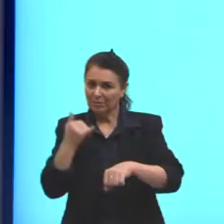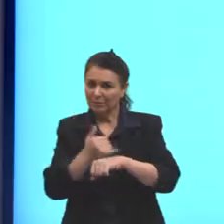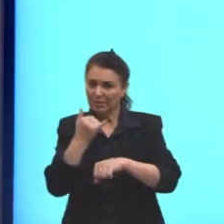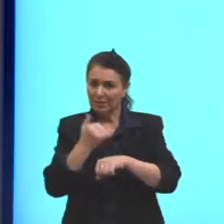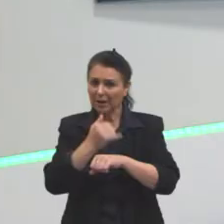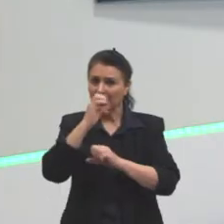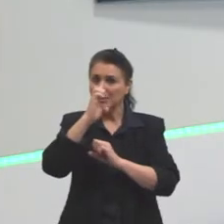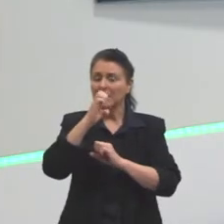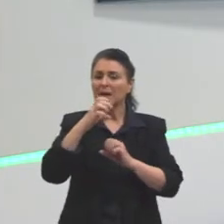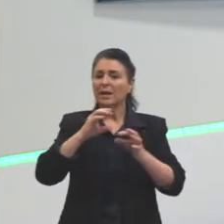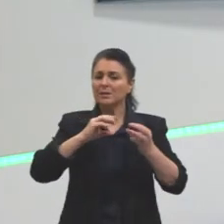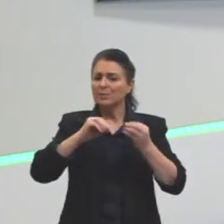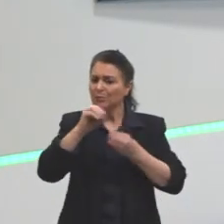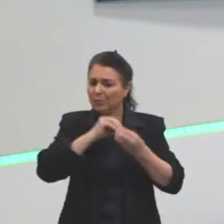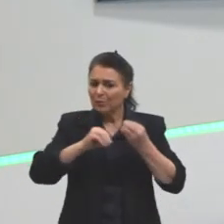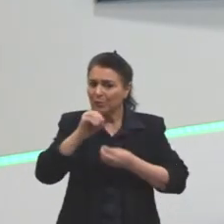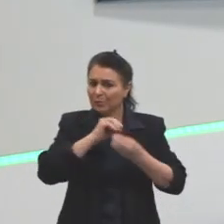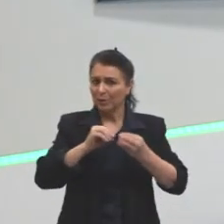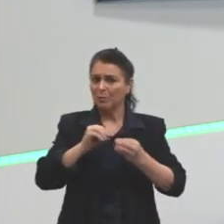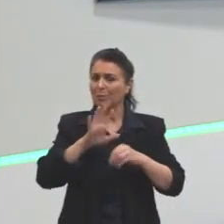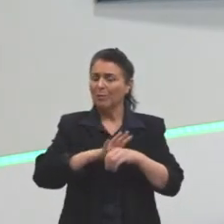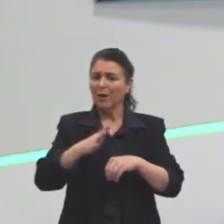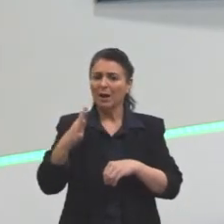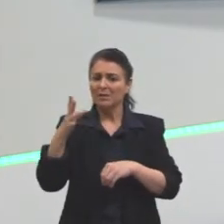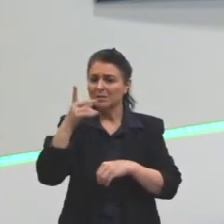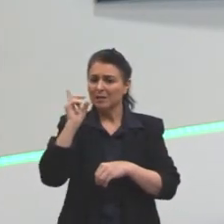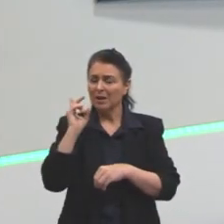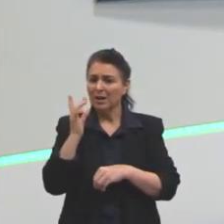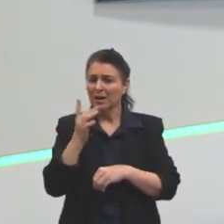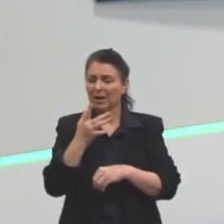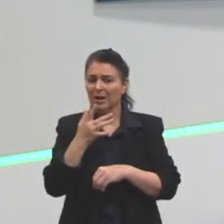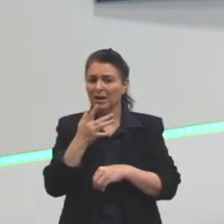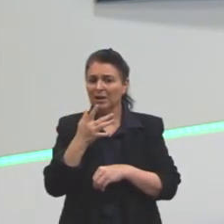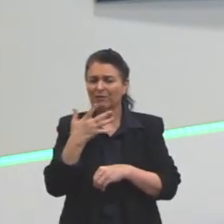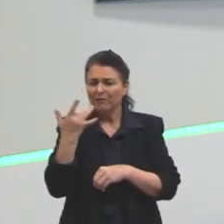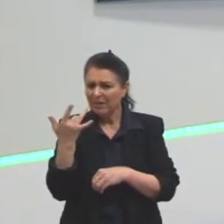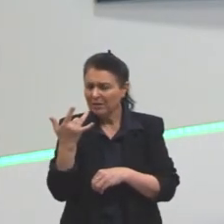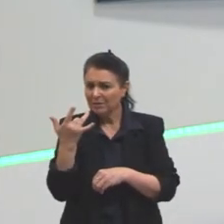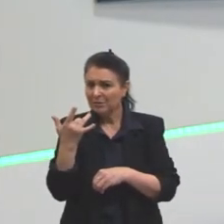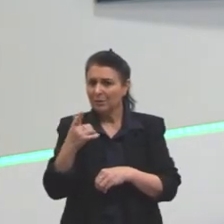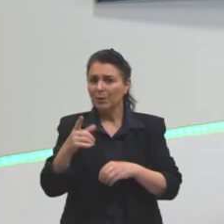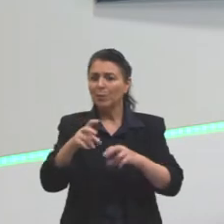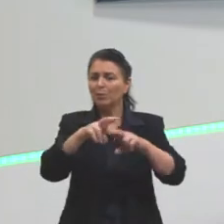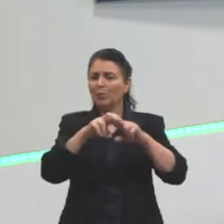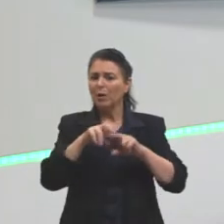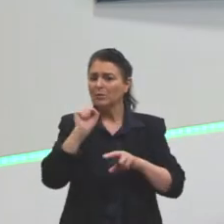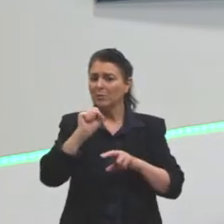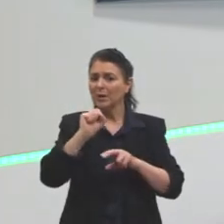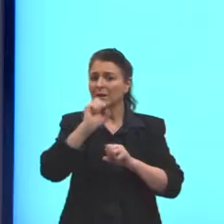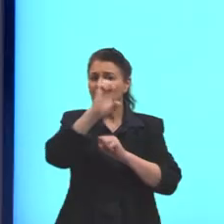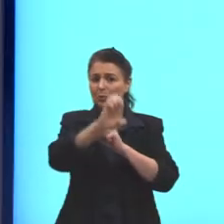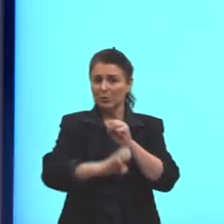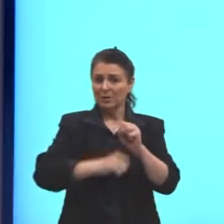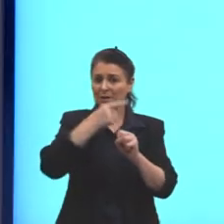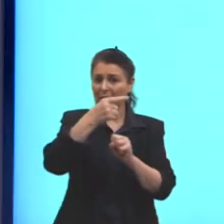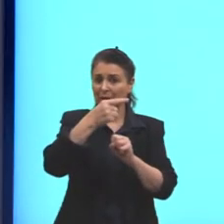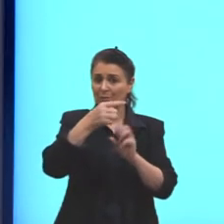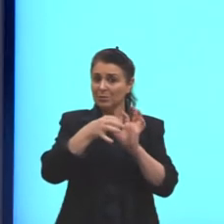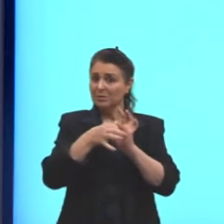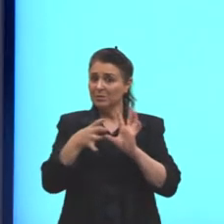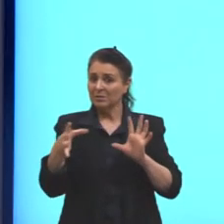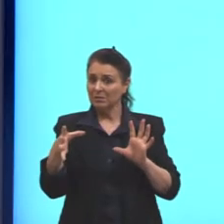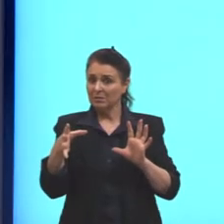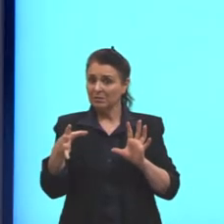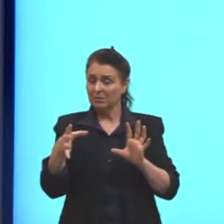com relativa facilidade E isso se justifica pelo elevado número de elétrons livres presentes Como assim